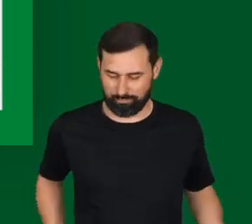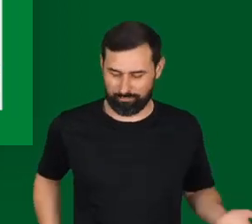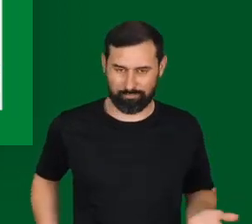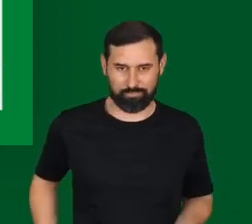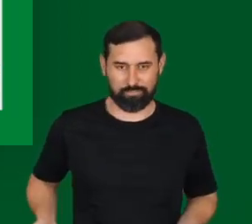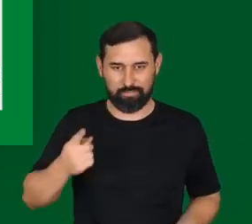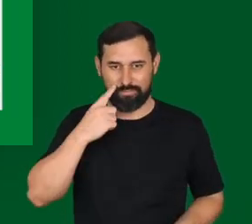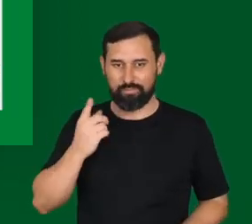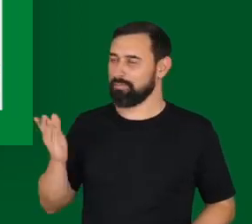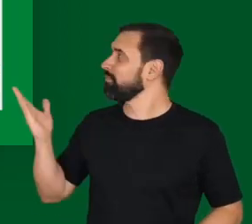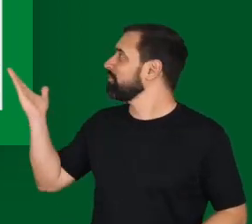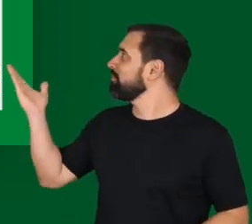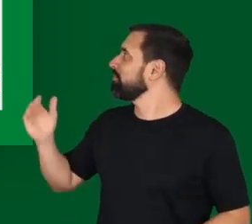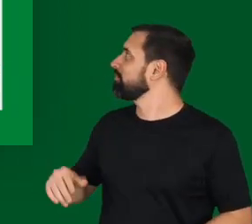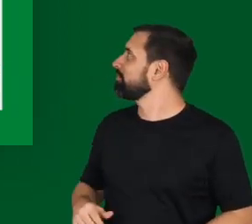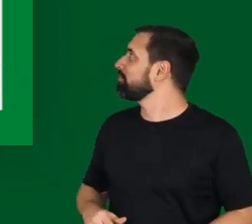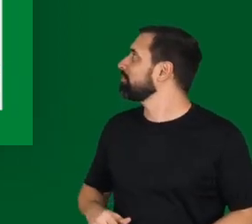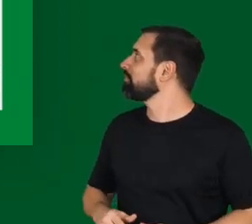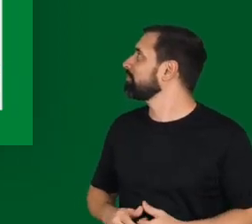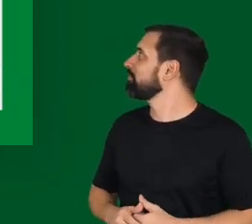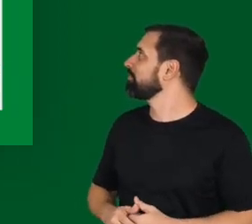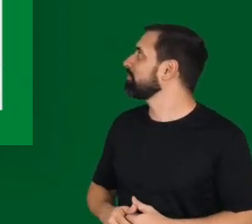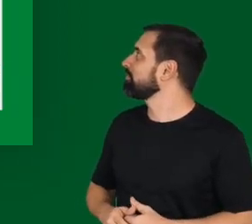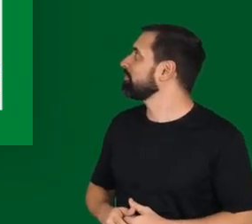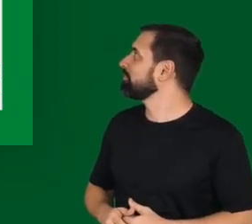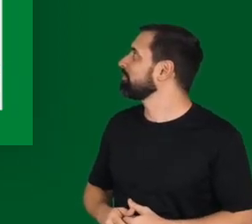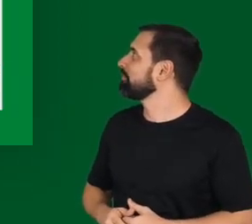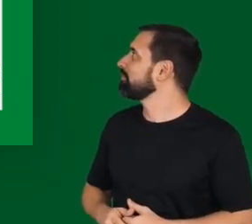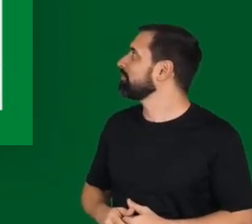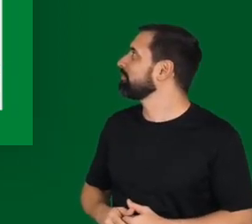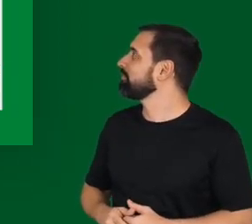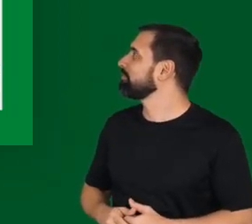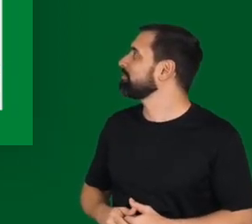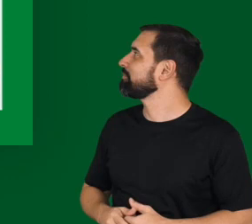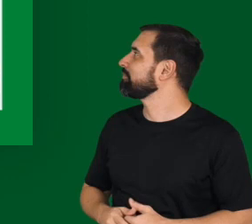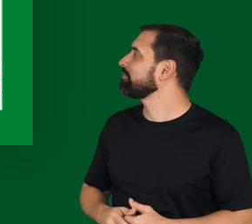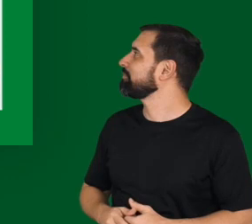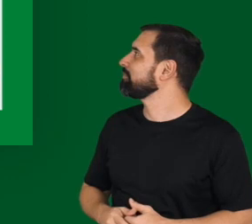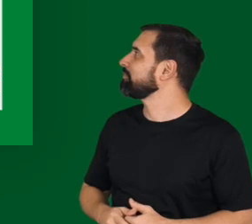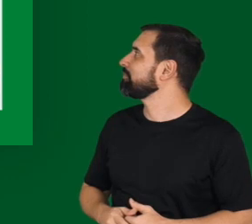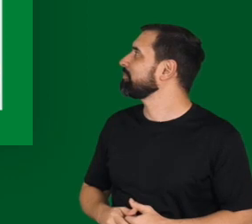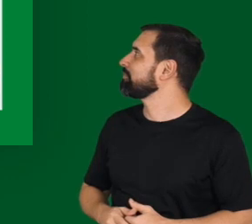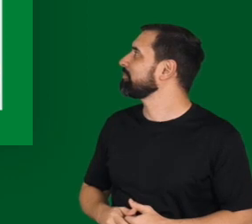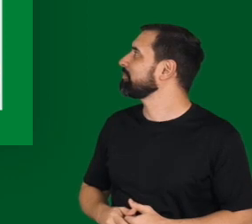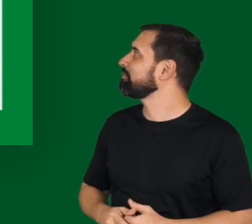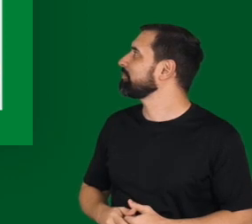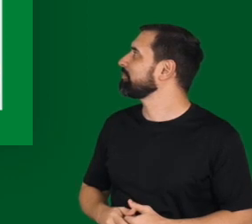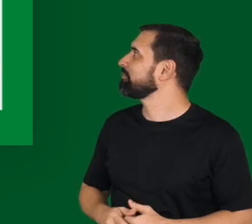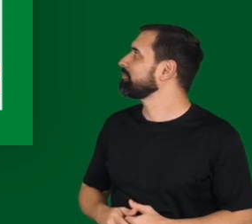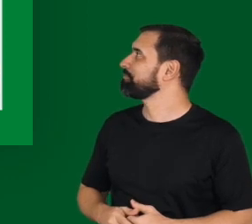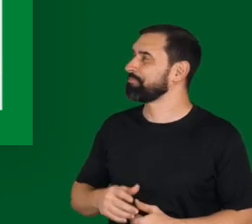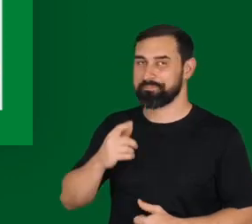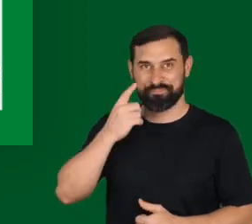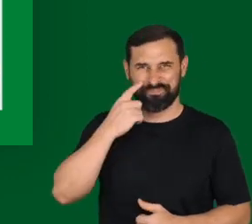de TNT. Então, abaixo do trocânter aqui, ó, da cinta,